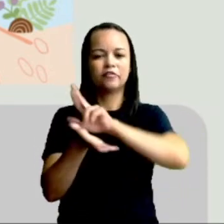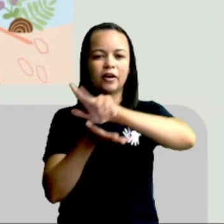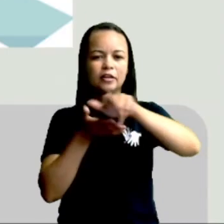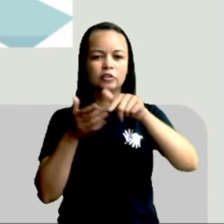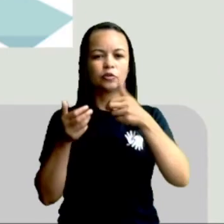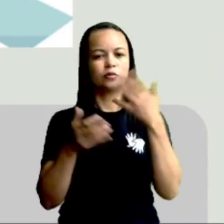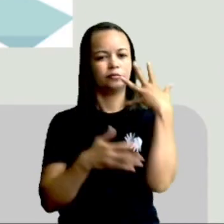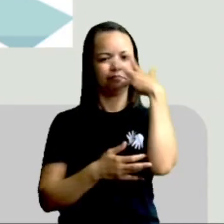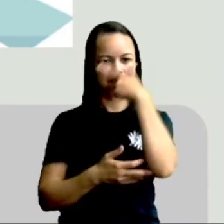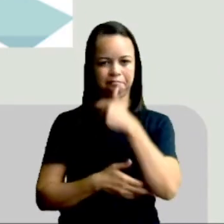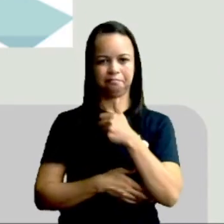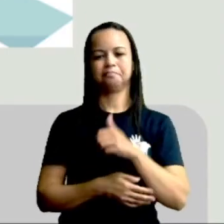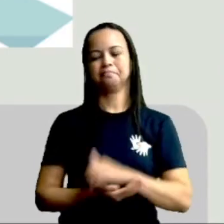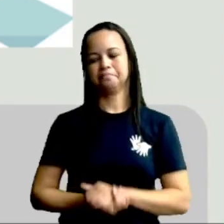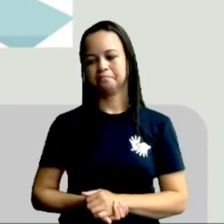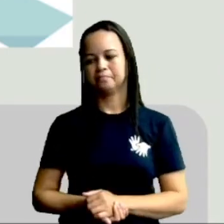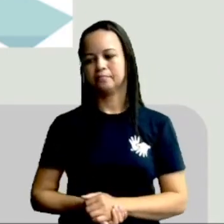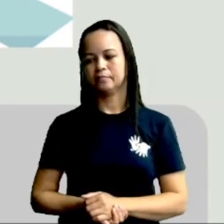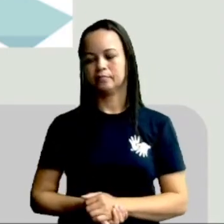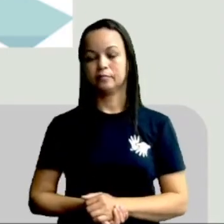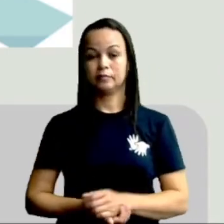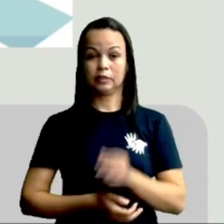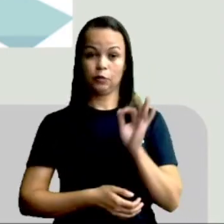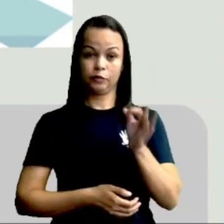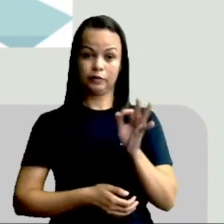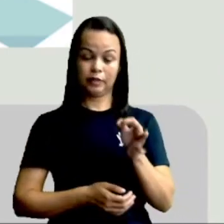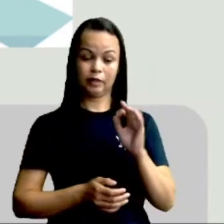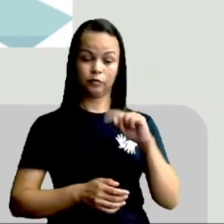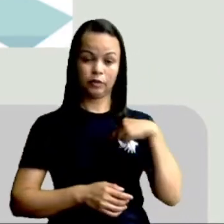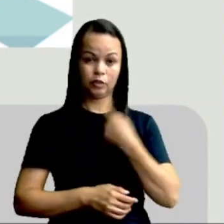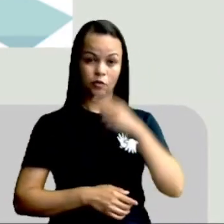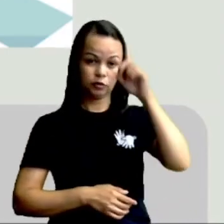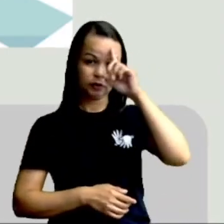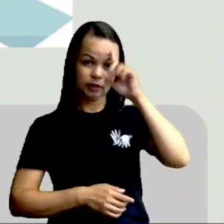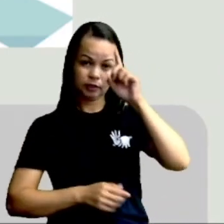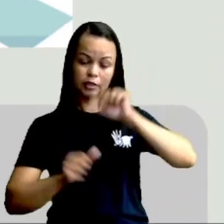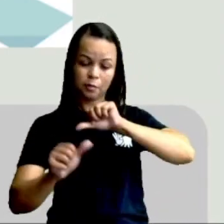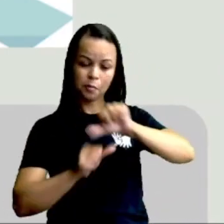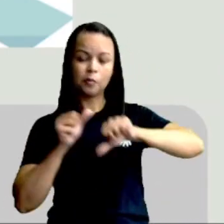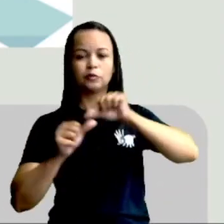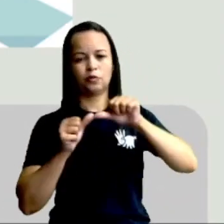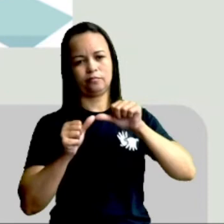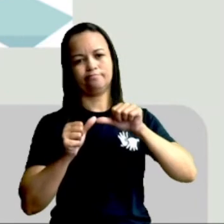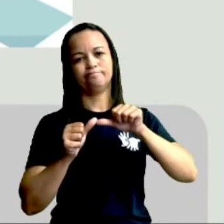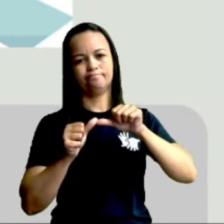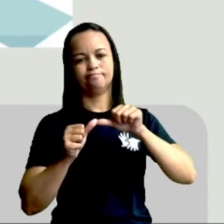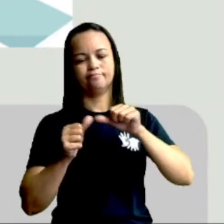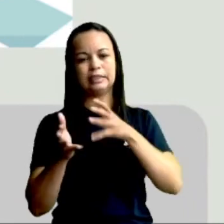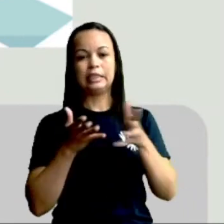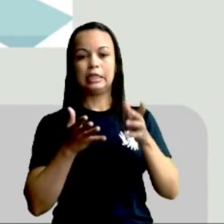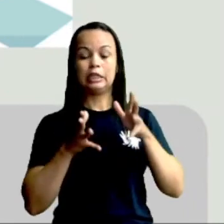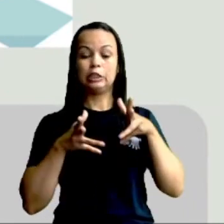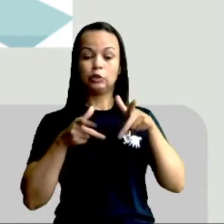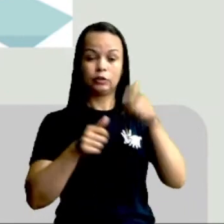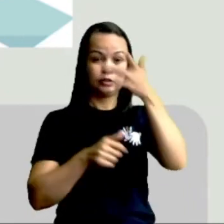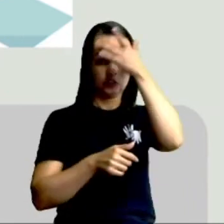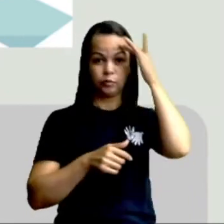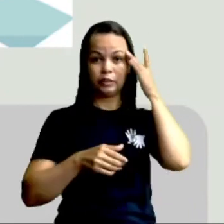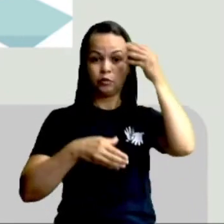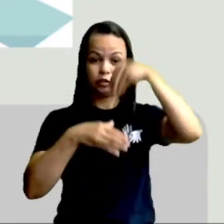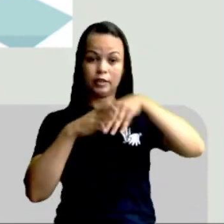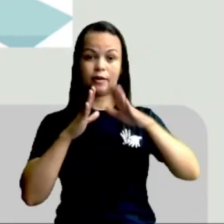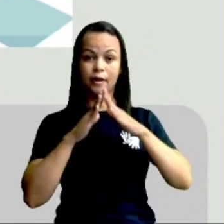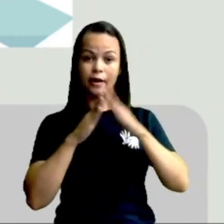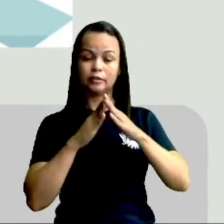coisas bonitas. O certo é que nossas rotinas mudaram muito e todos em casa tiveram de se